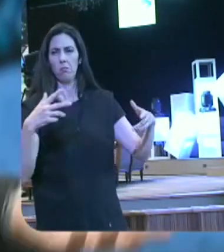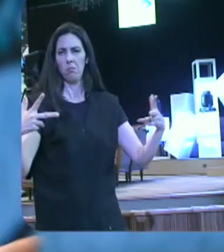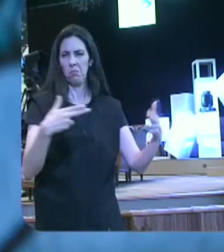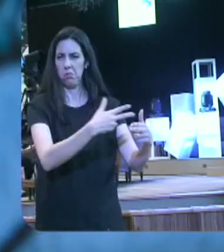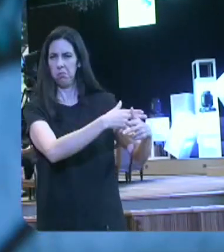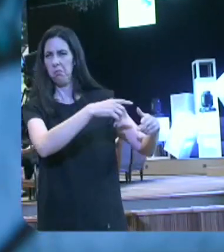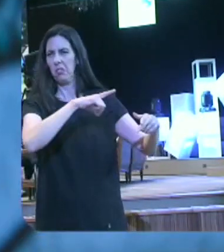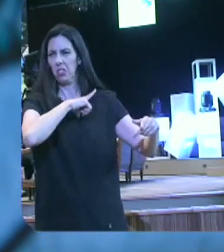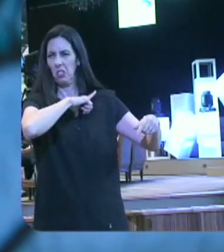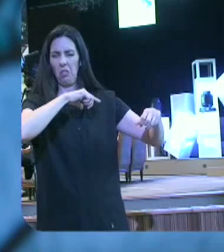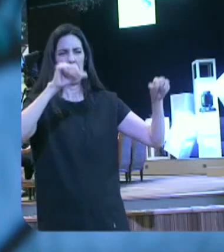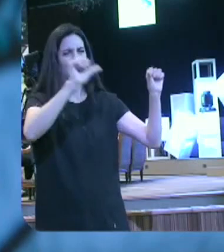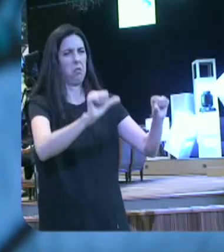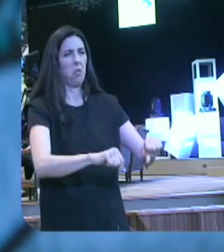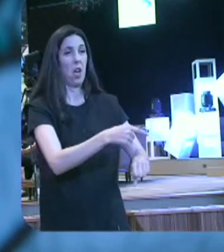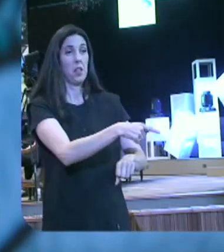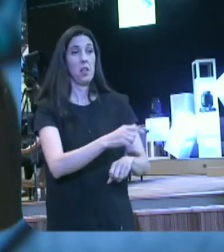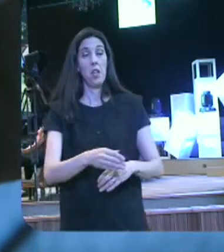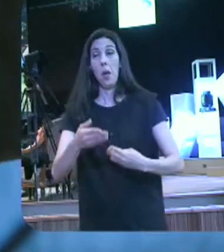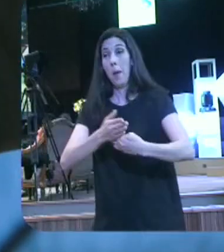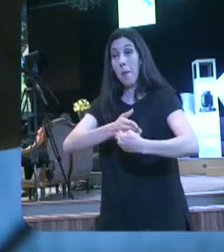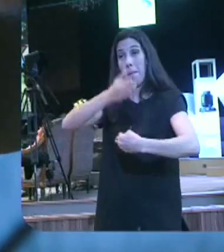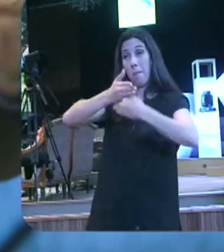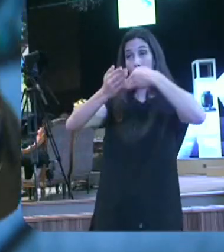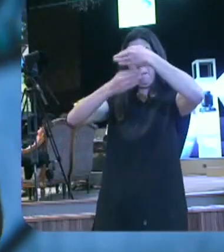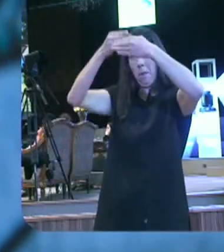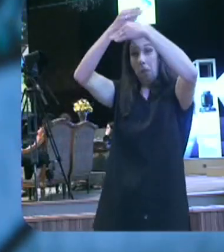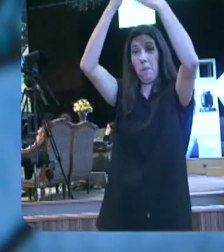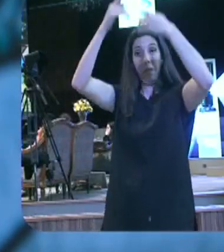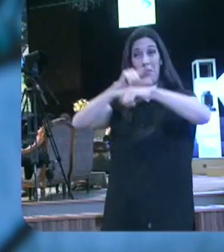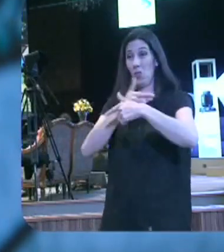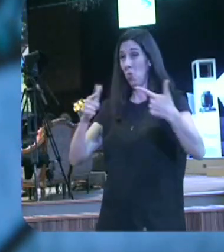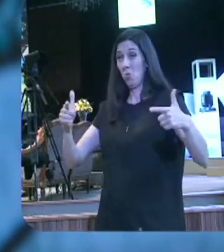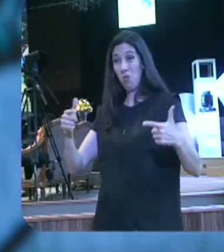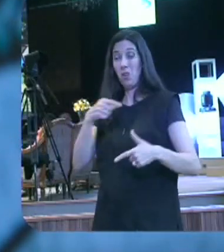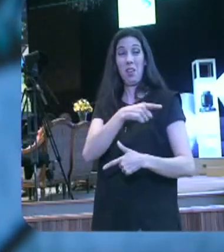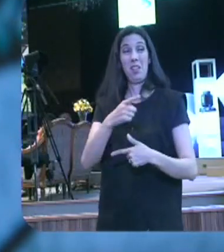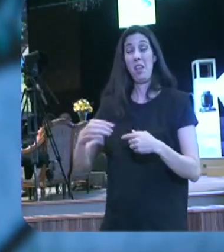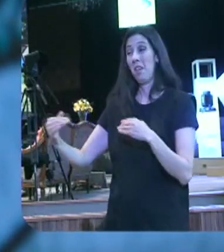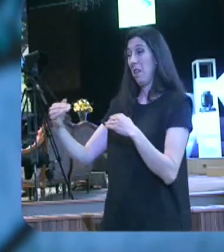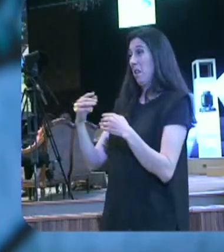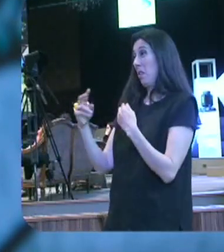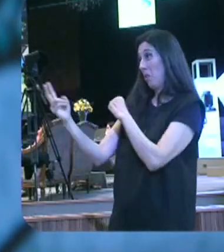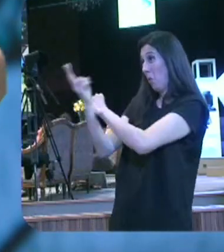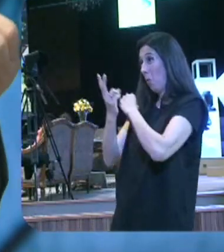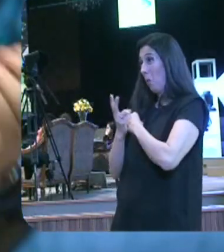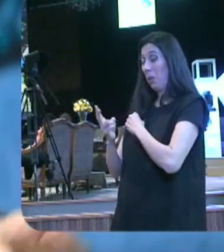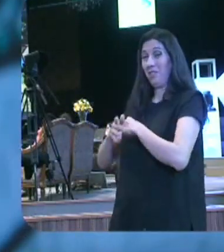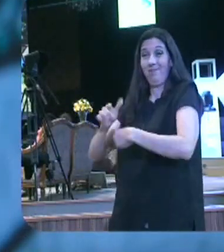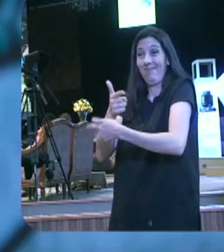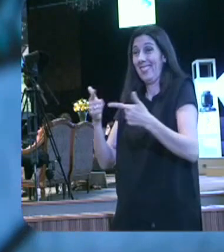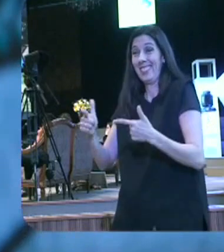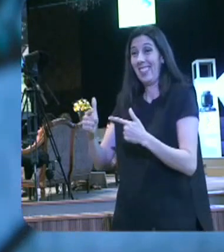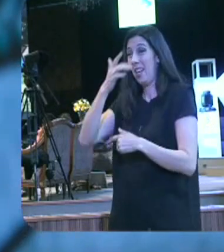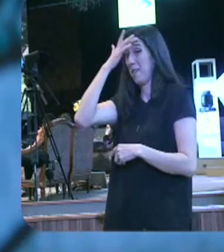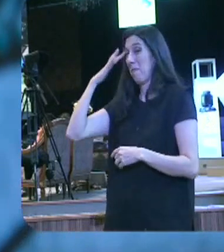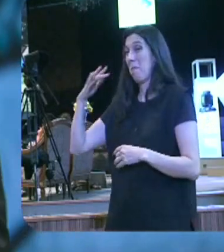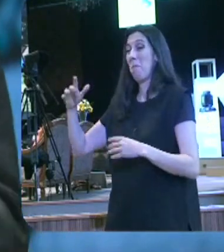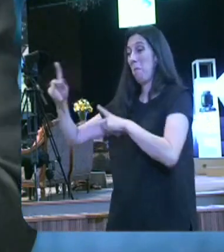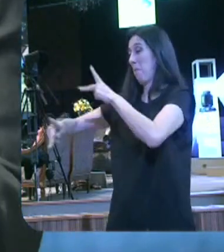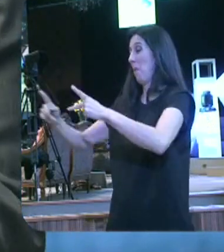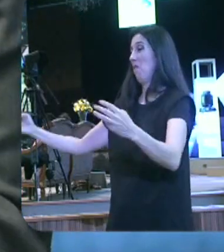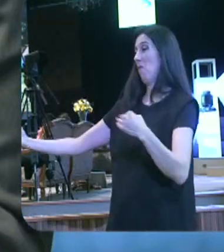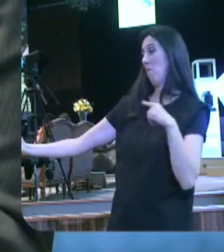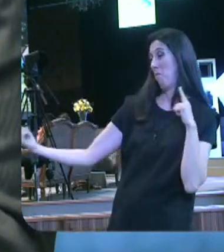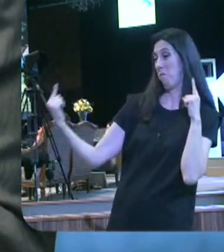se protegerem. E aí Deus profetizou, através dessas palavras do profeta Isaías,